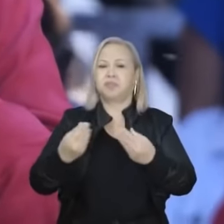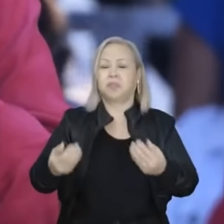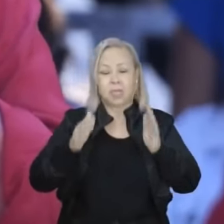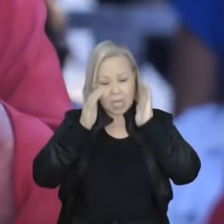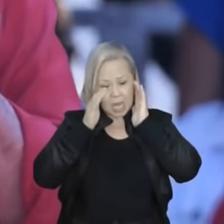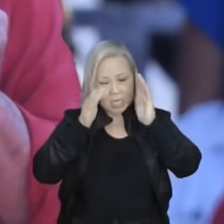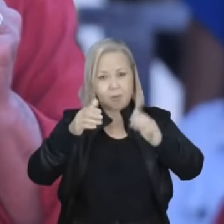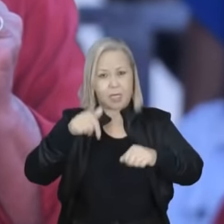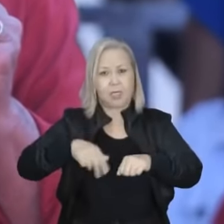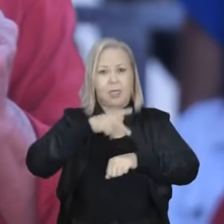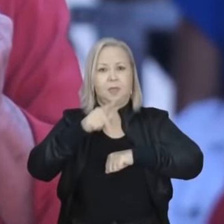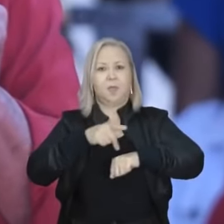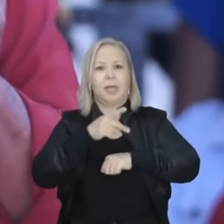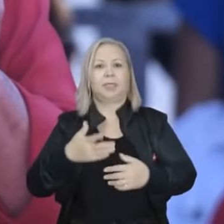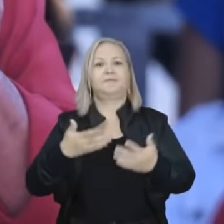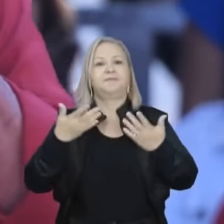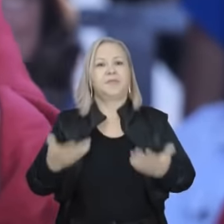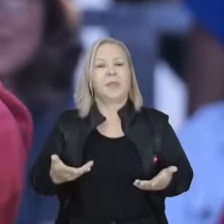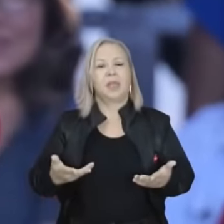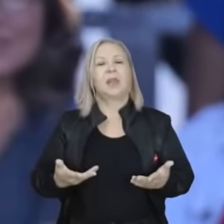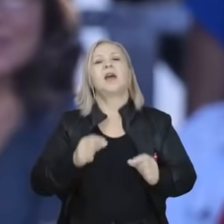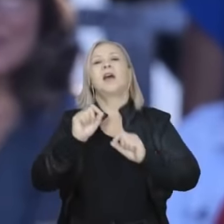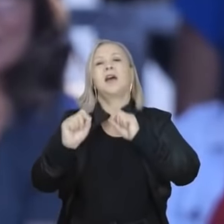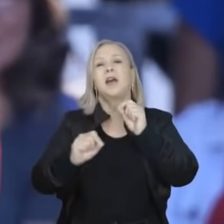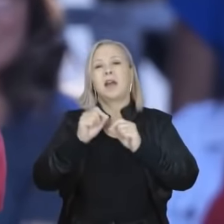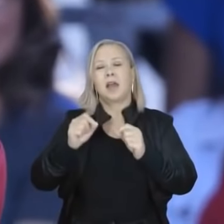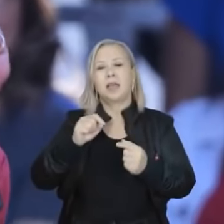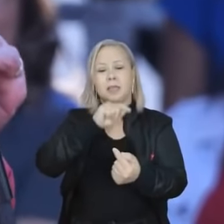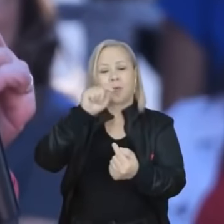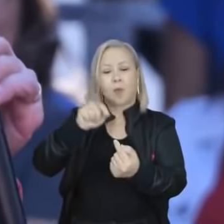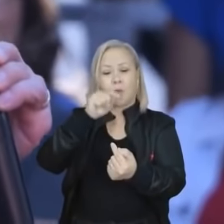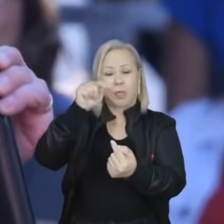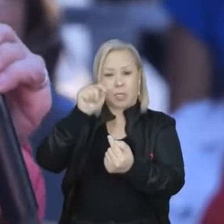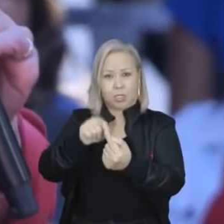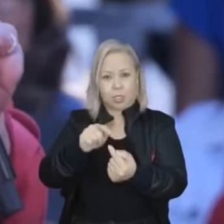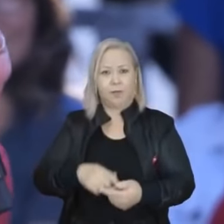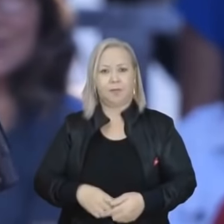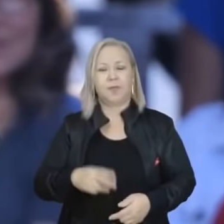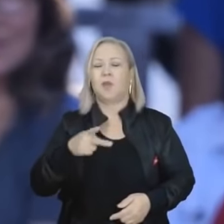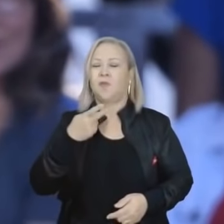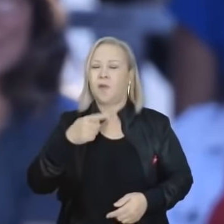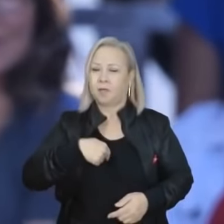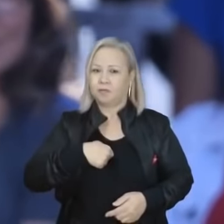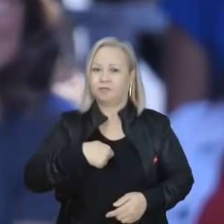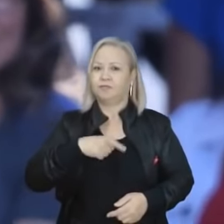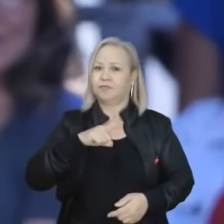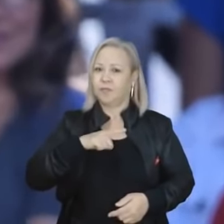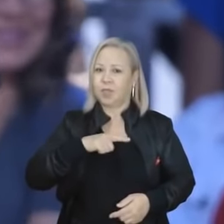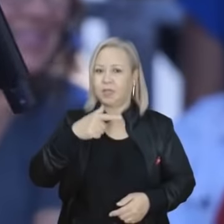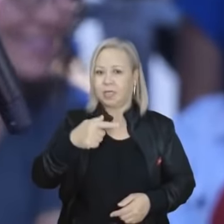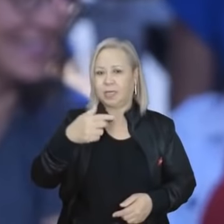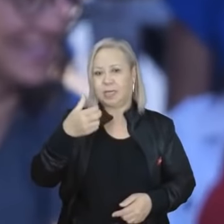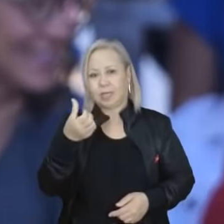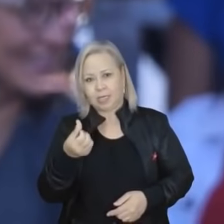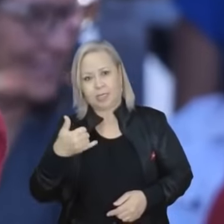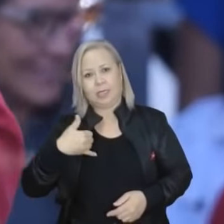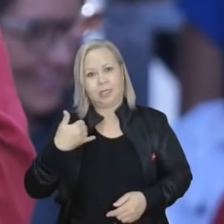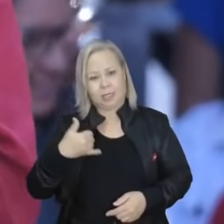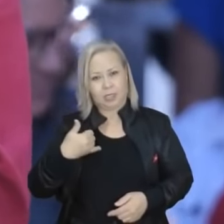Então, essa é a causa que eu tenho. É por isso que eu falo, eu tenho 76 anos de idade. Pareço 50, Márcio.